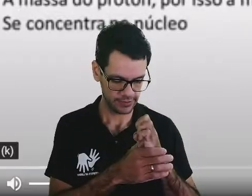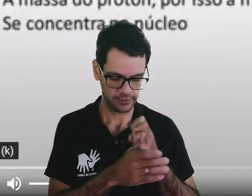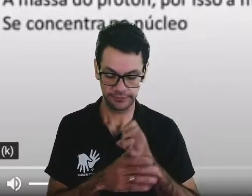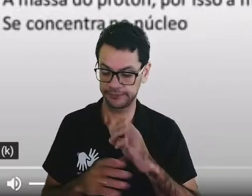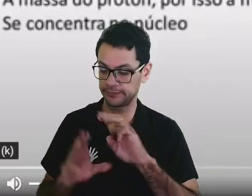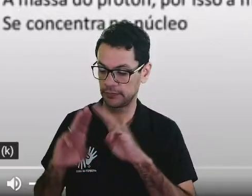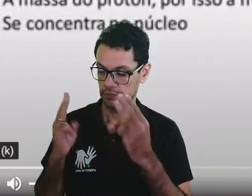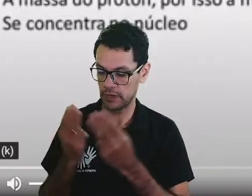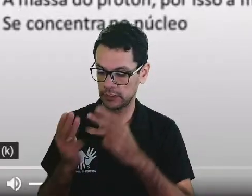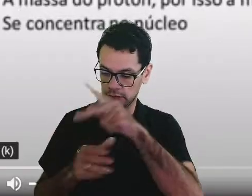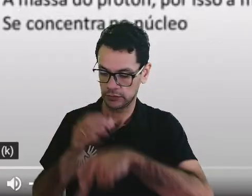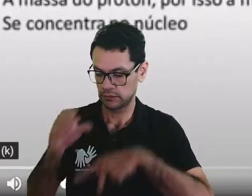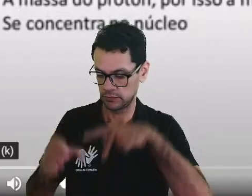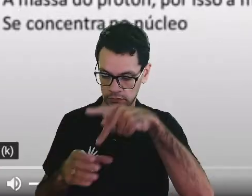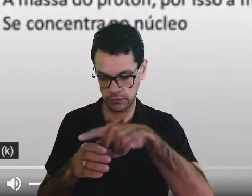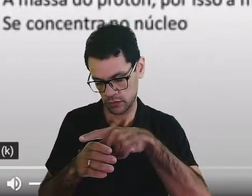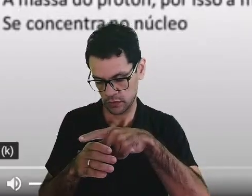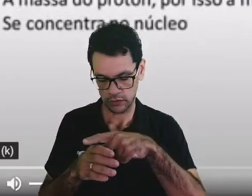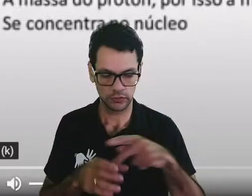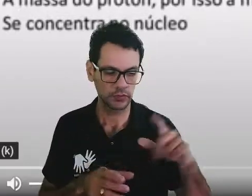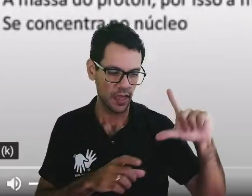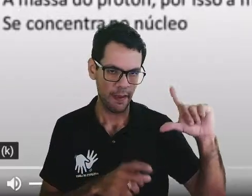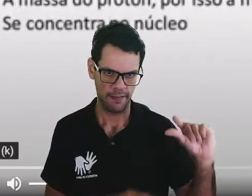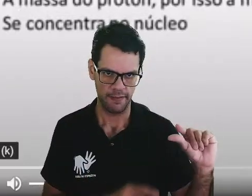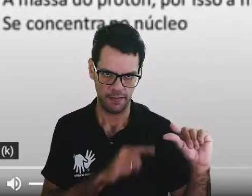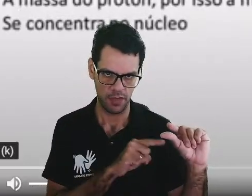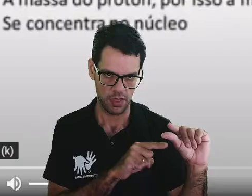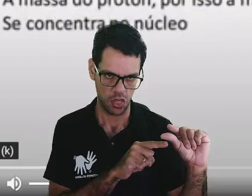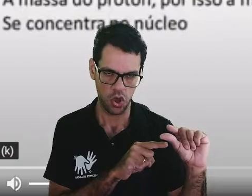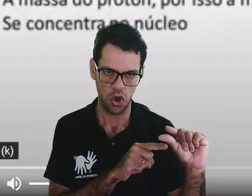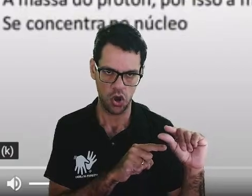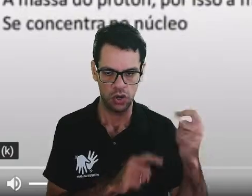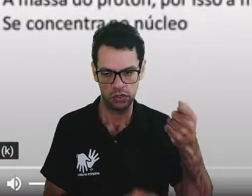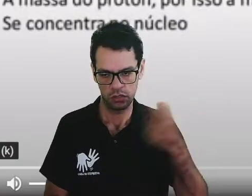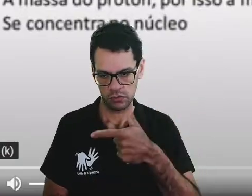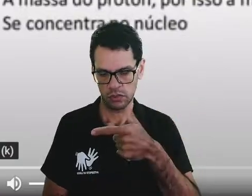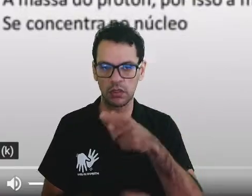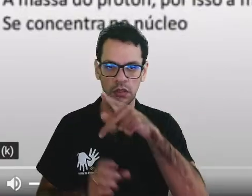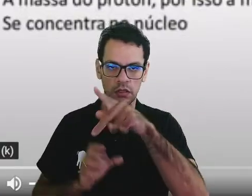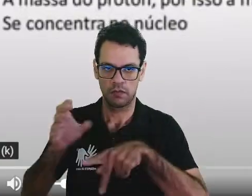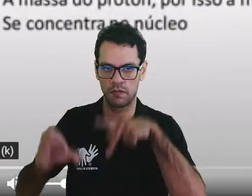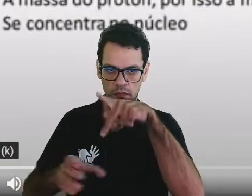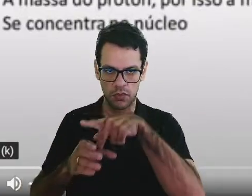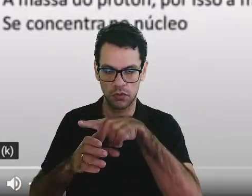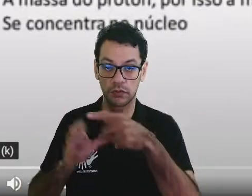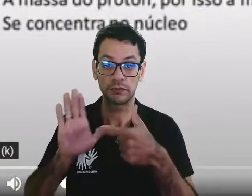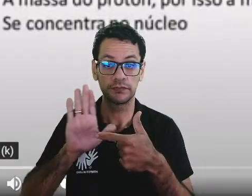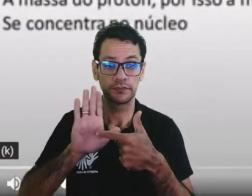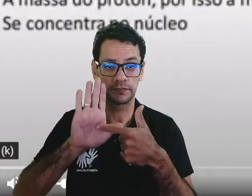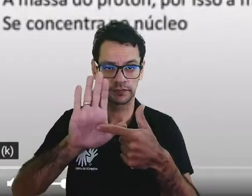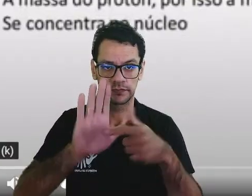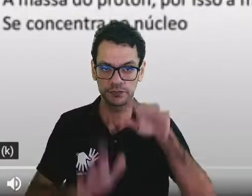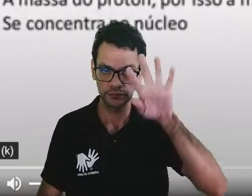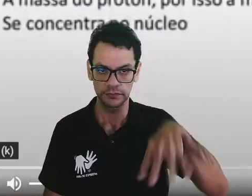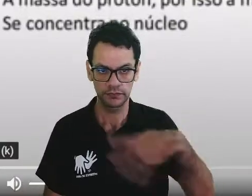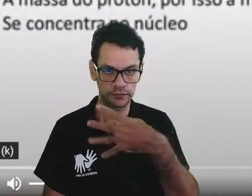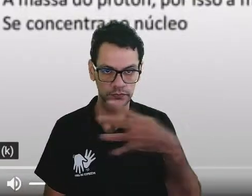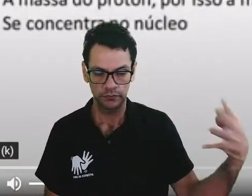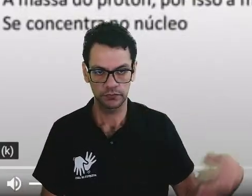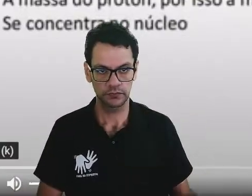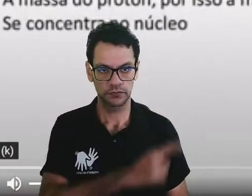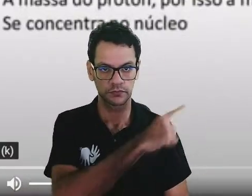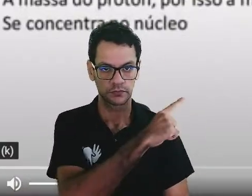A gente viu pelos modelos atômicos lá. Então, eu trouxe para vocês aqui uma tabelinha só para a gente